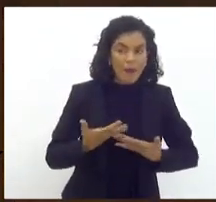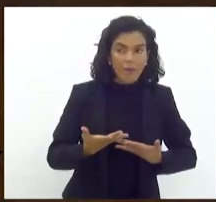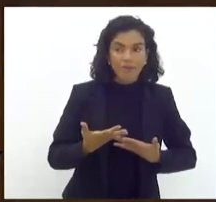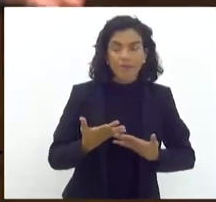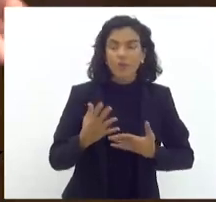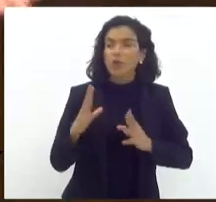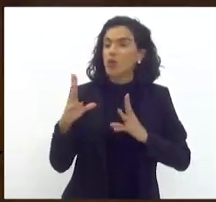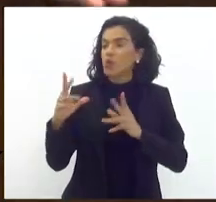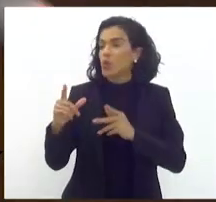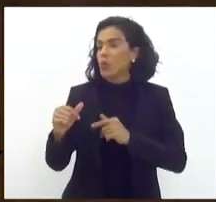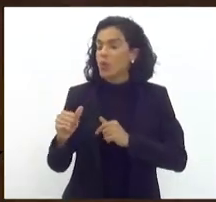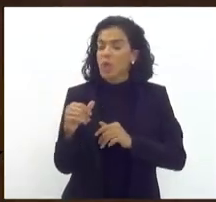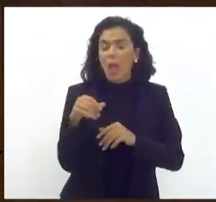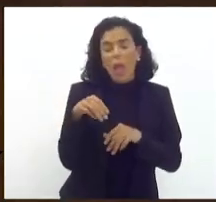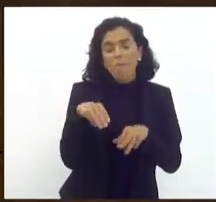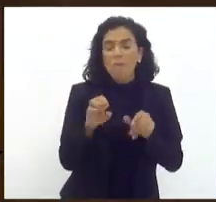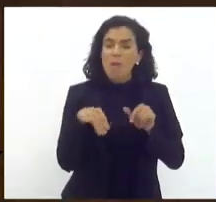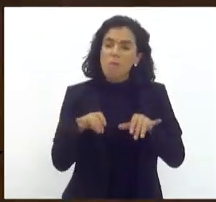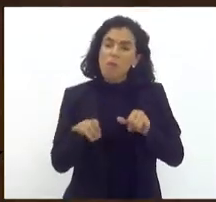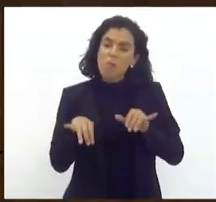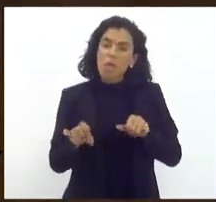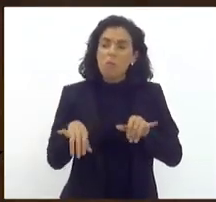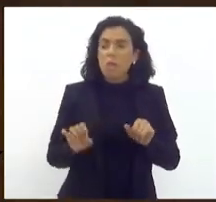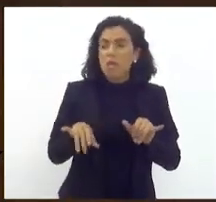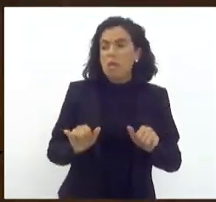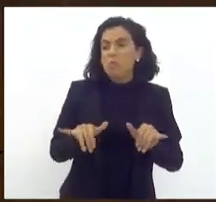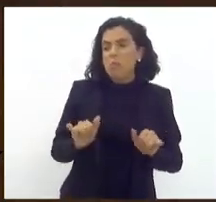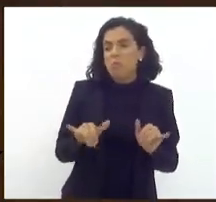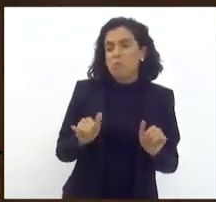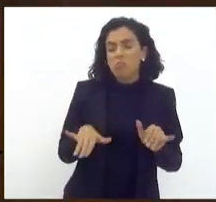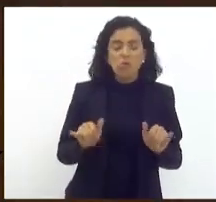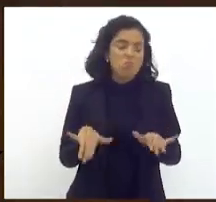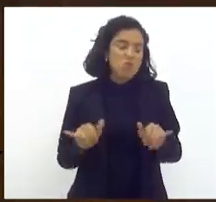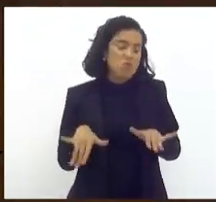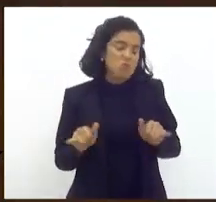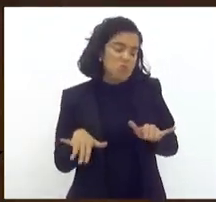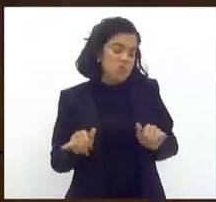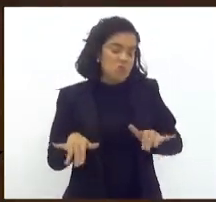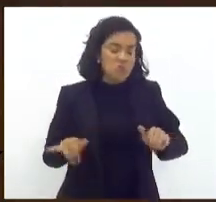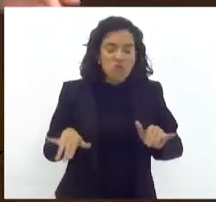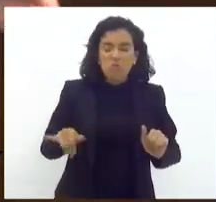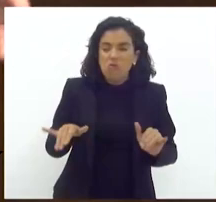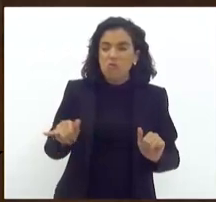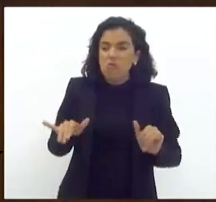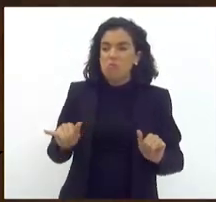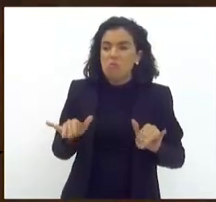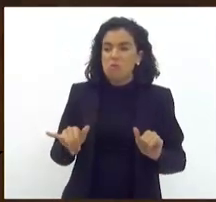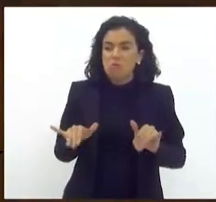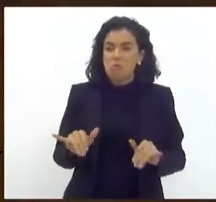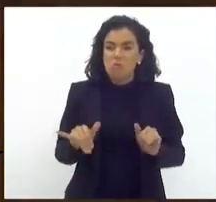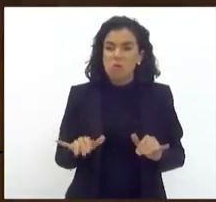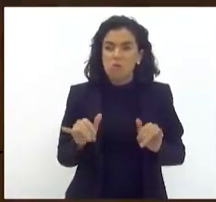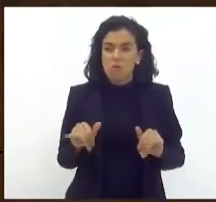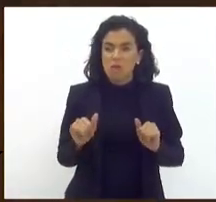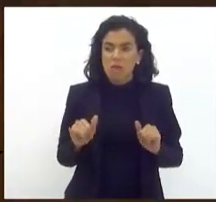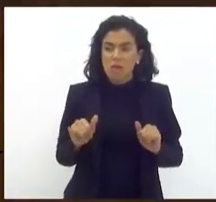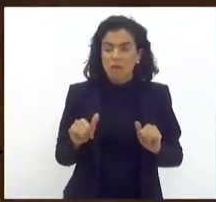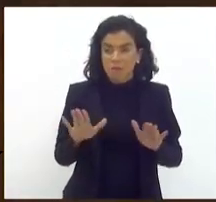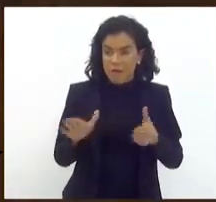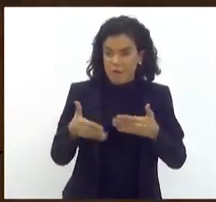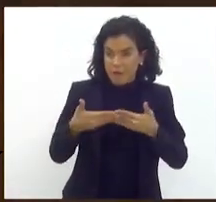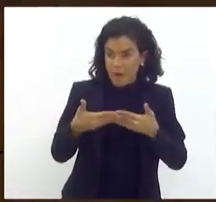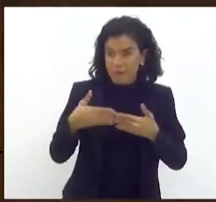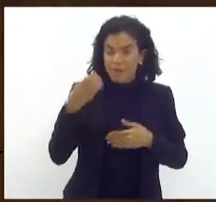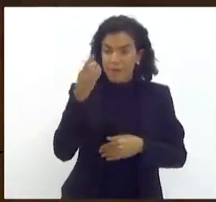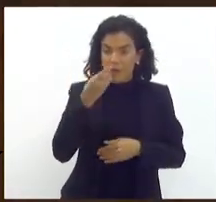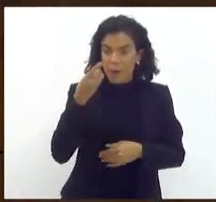que todo mundo se dói é muito mimimi presidente Presidente é muito mimimi vamos embora por favor vamos seguir para finalizar teve